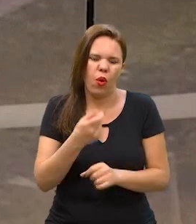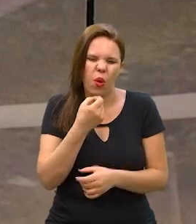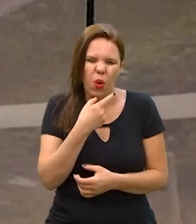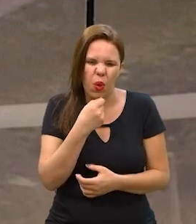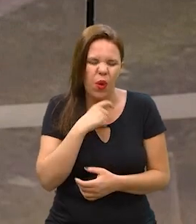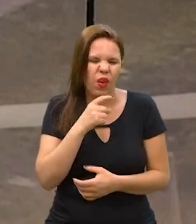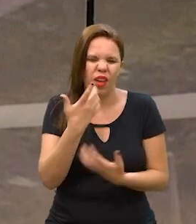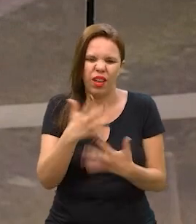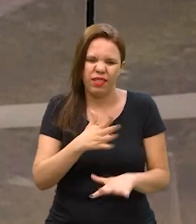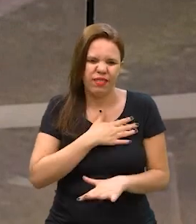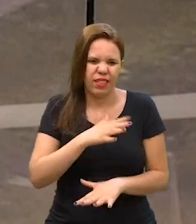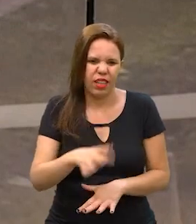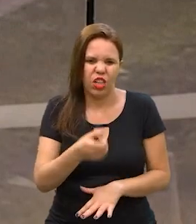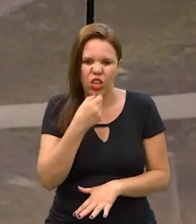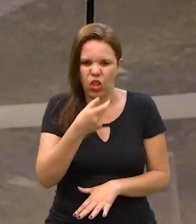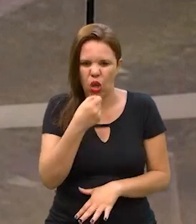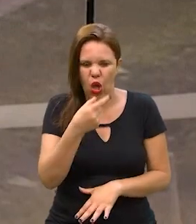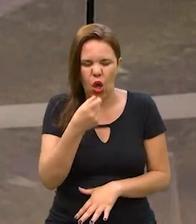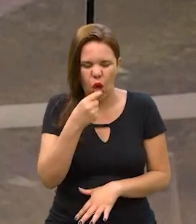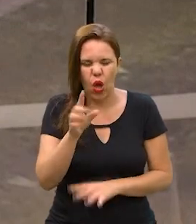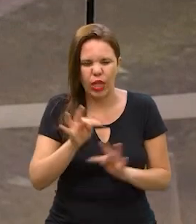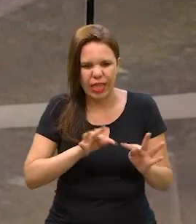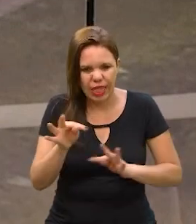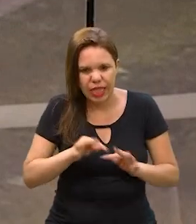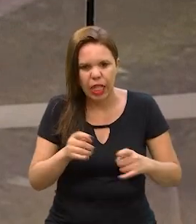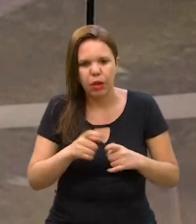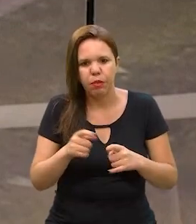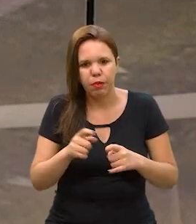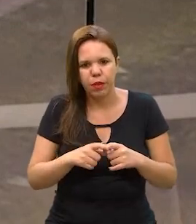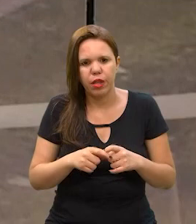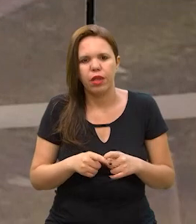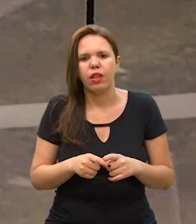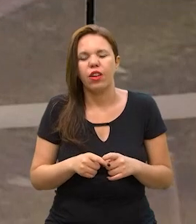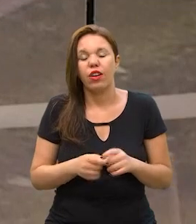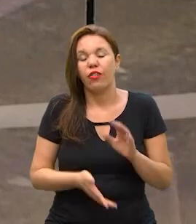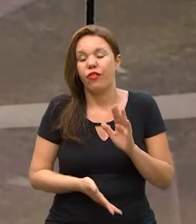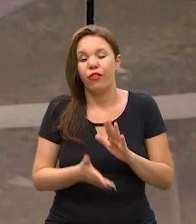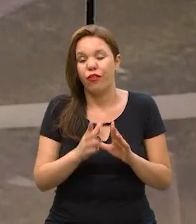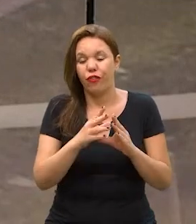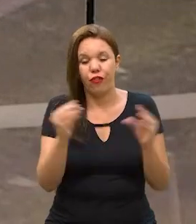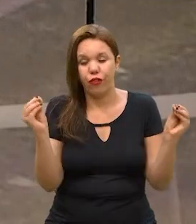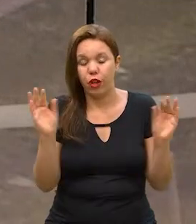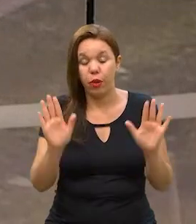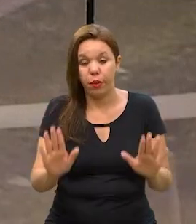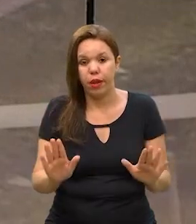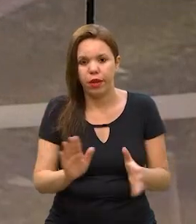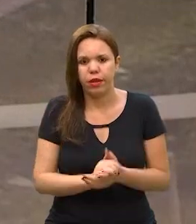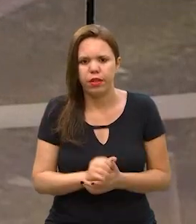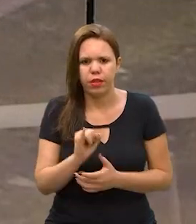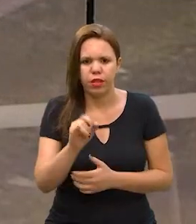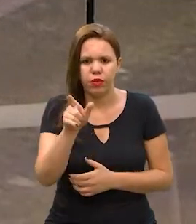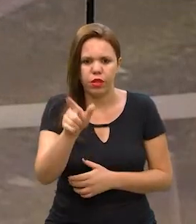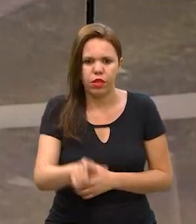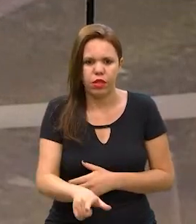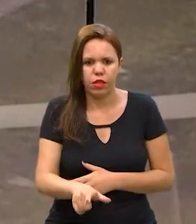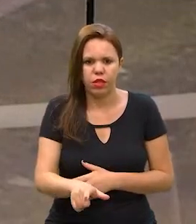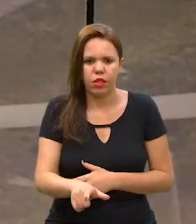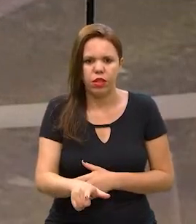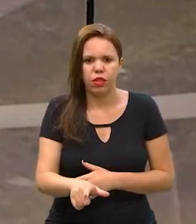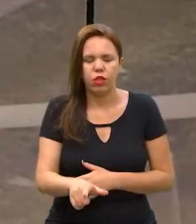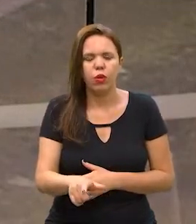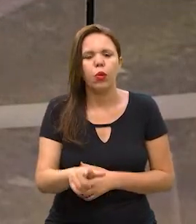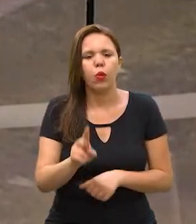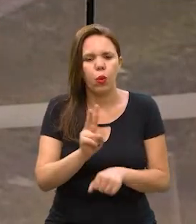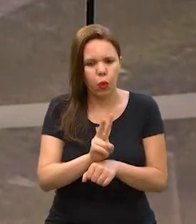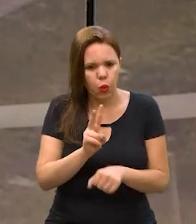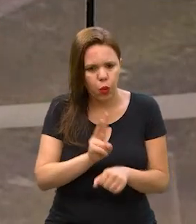mesmo ninguém gosta de tomar. Tratamento médico o pessoal foge. Mas se você, de maneira